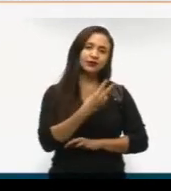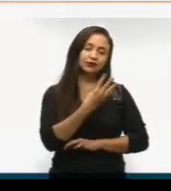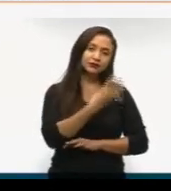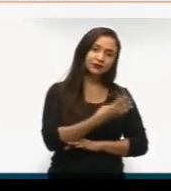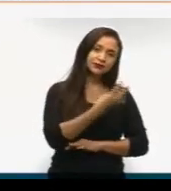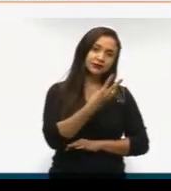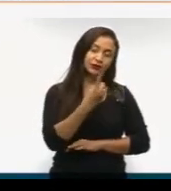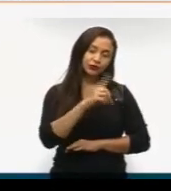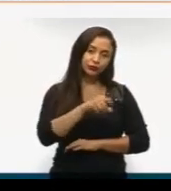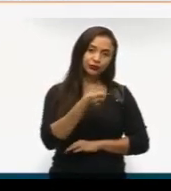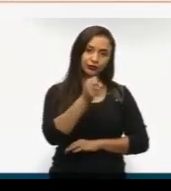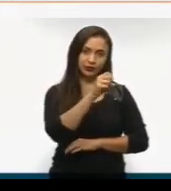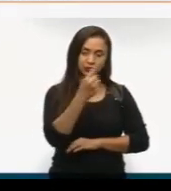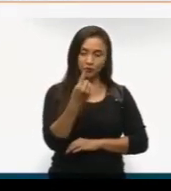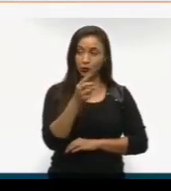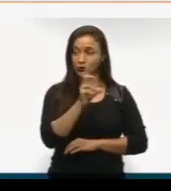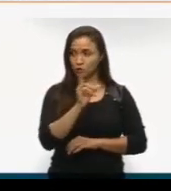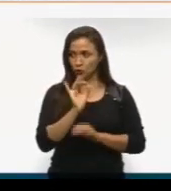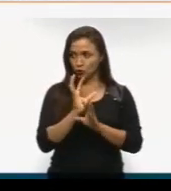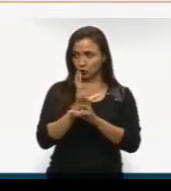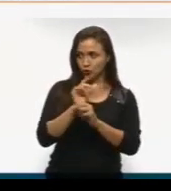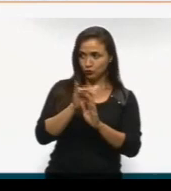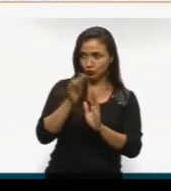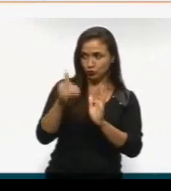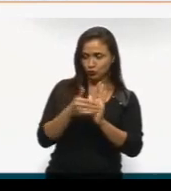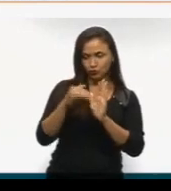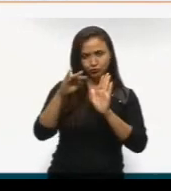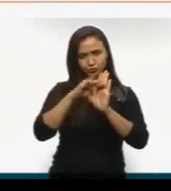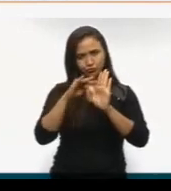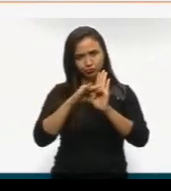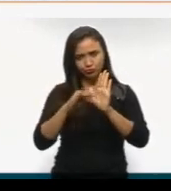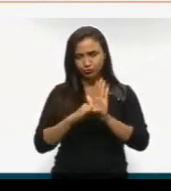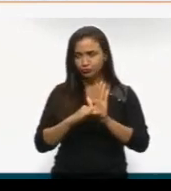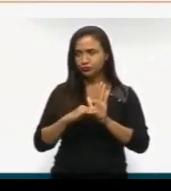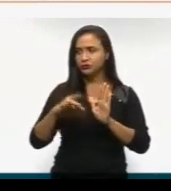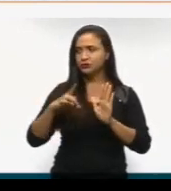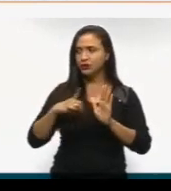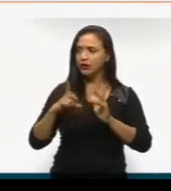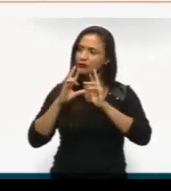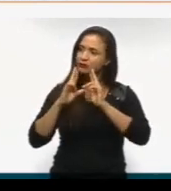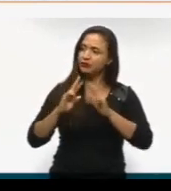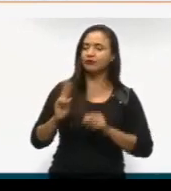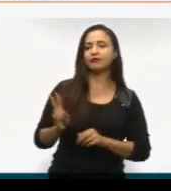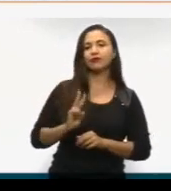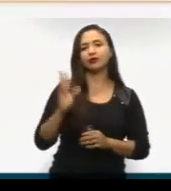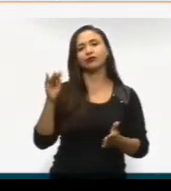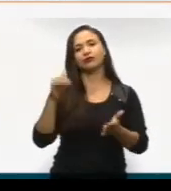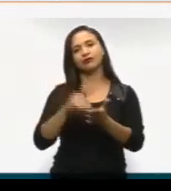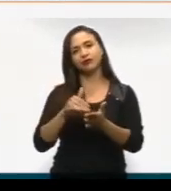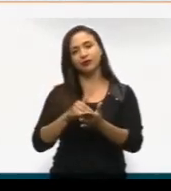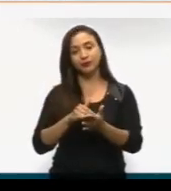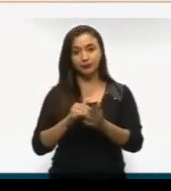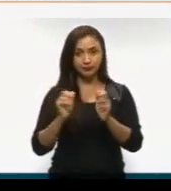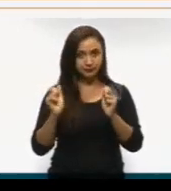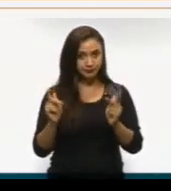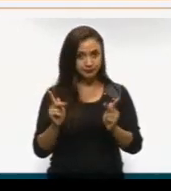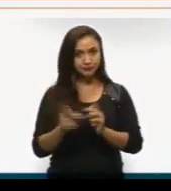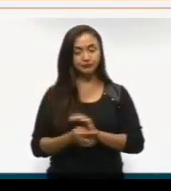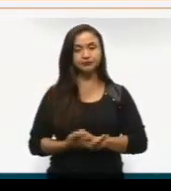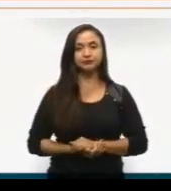431,81. Então, se eu fizer a soma disso daqui, eu chego nesse meu valor final, tá?